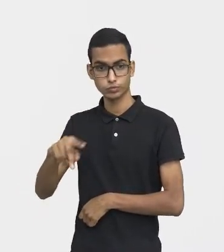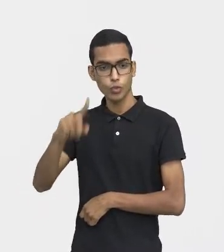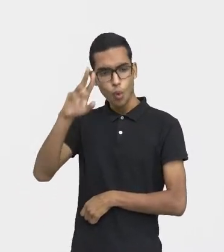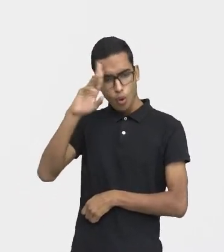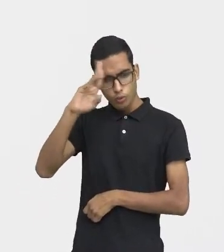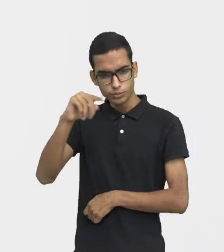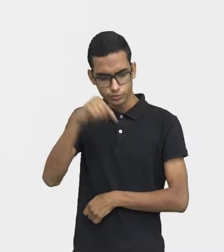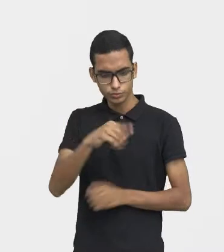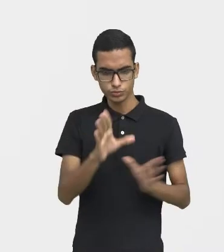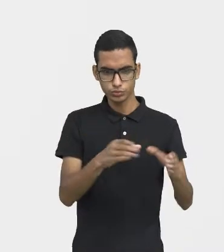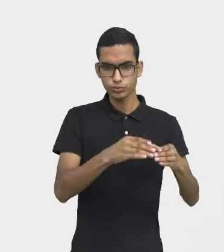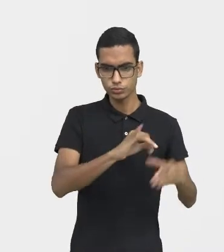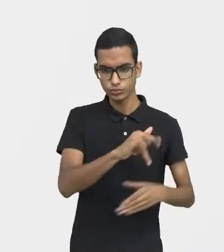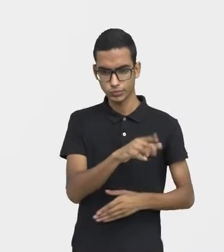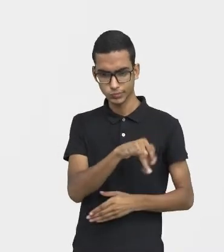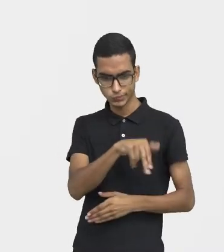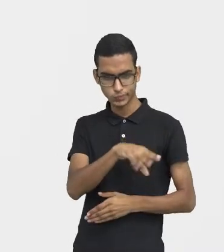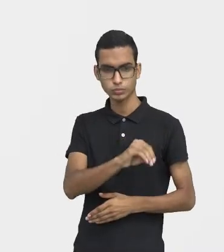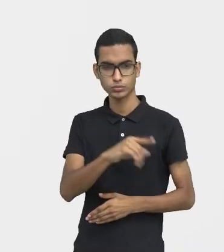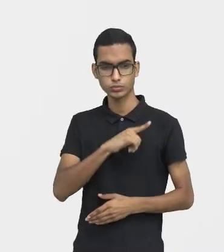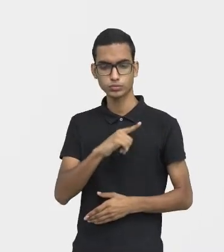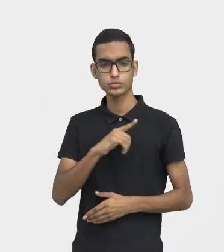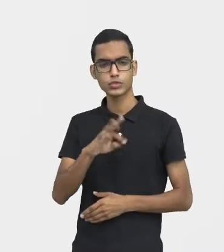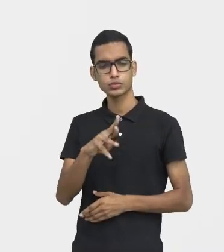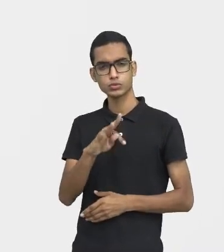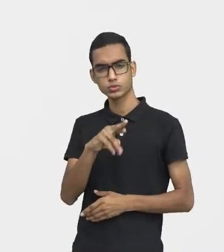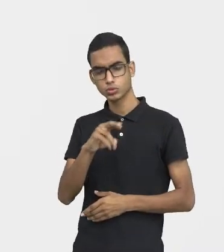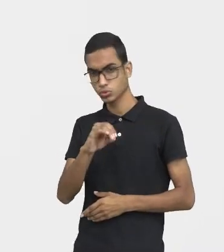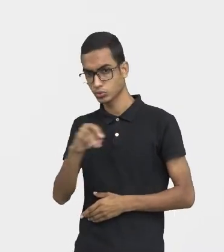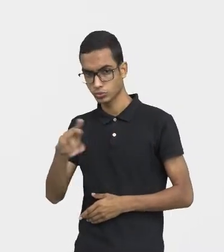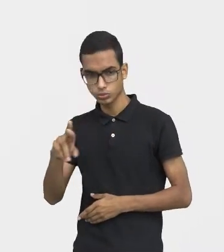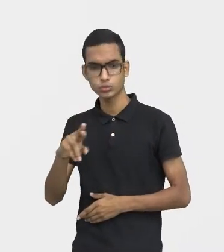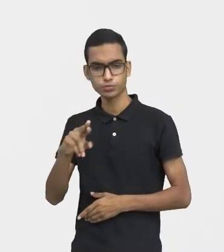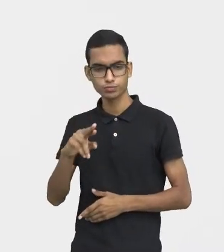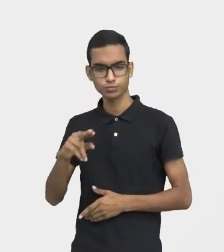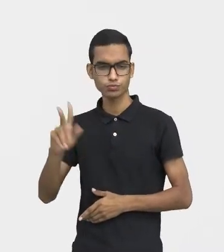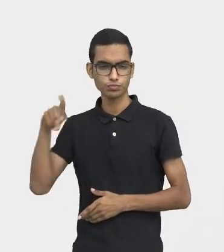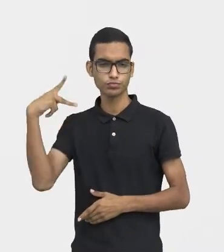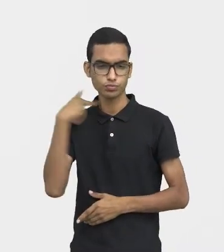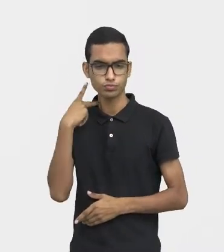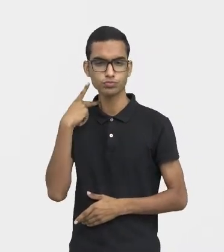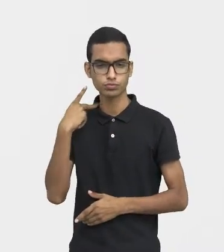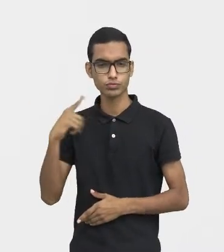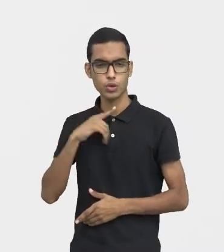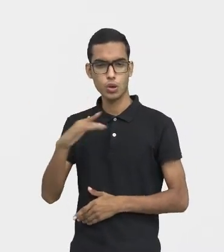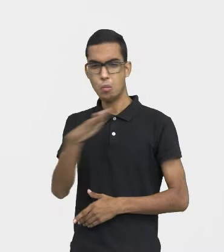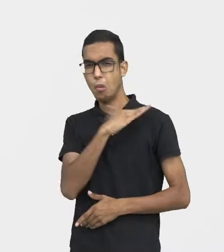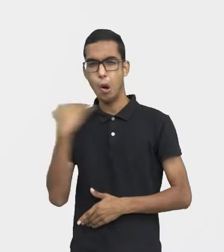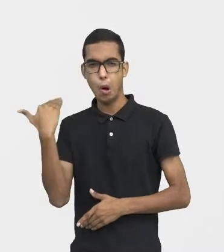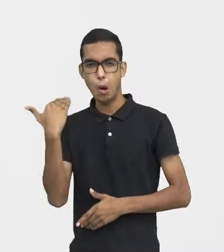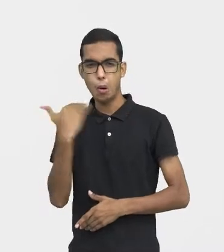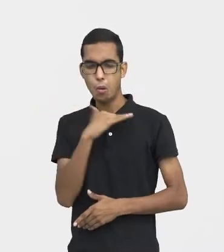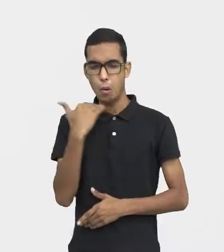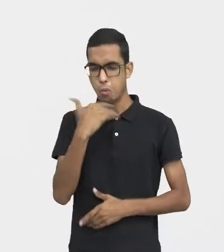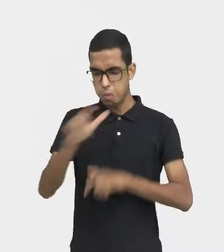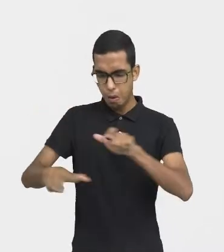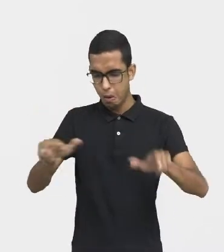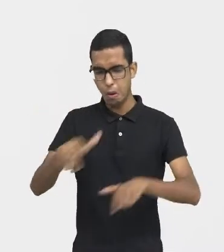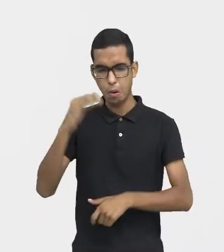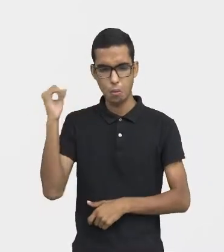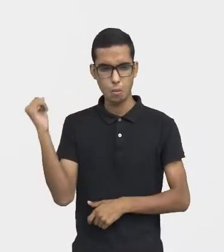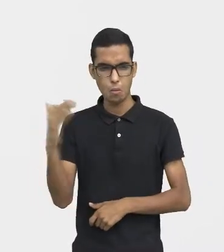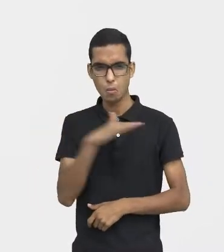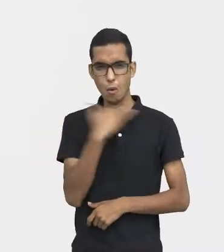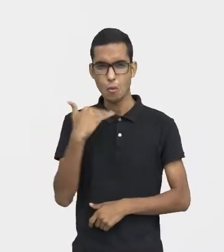se valeram do terror político materializado nas sucessivas execuções na guilhotina. Entre as